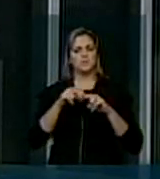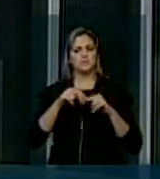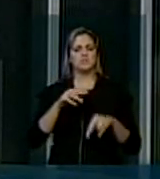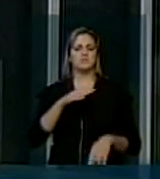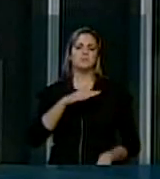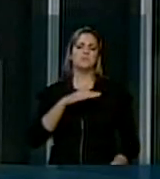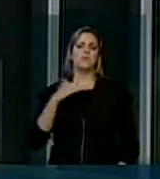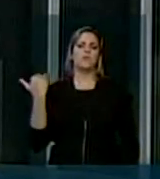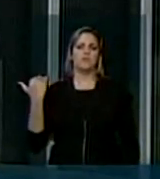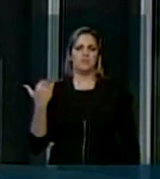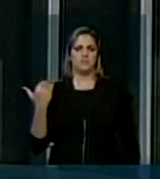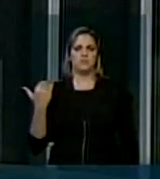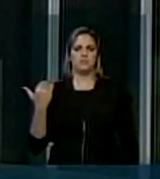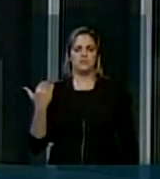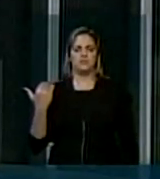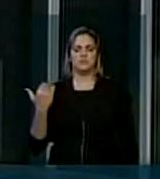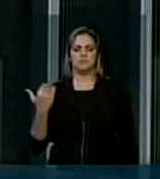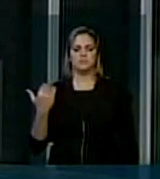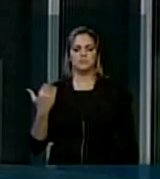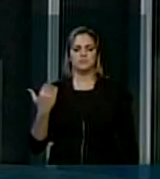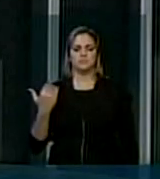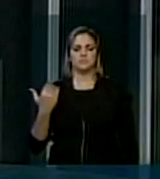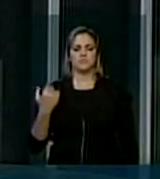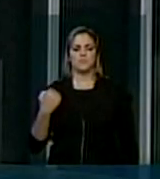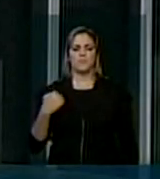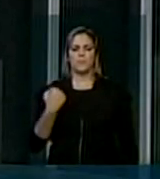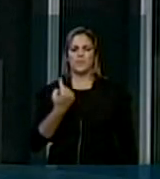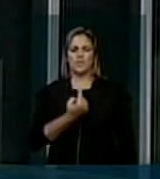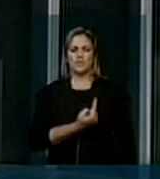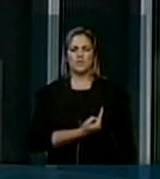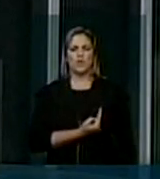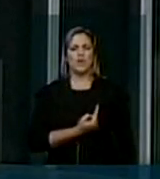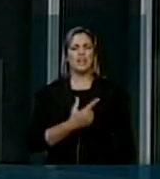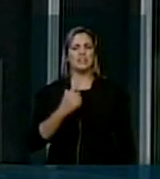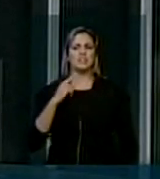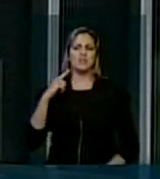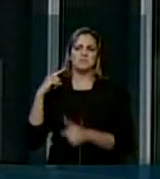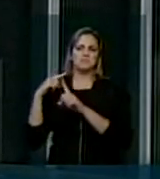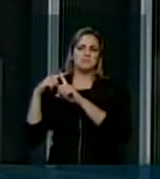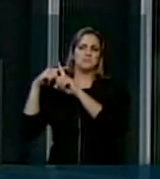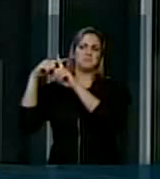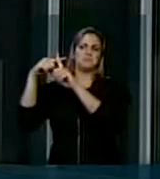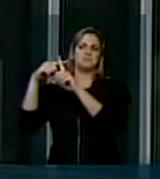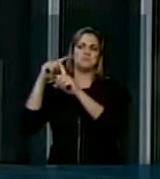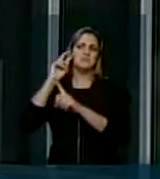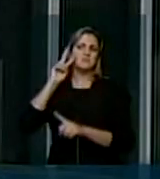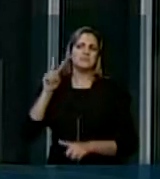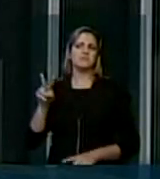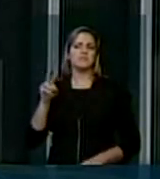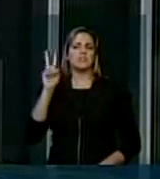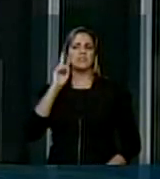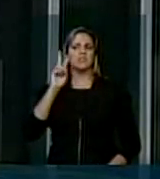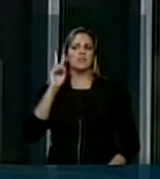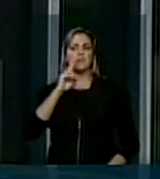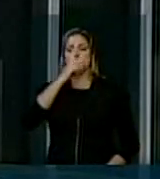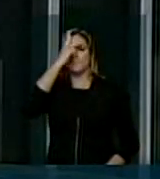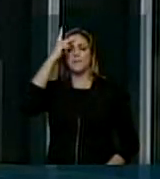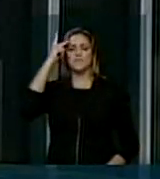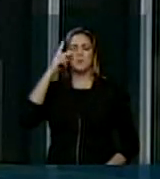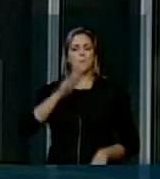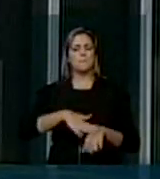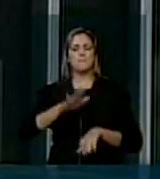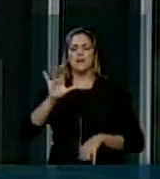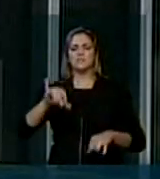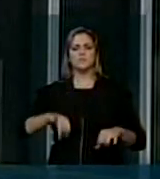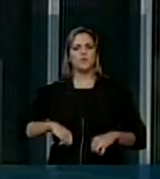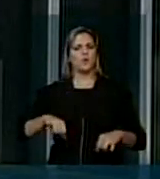capital. Nós temos, portanto, o maior injustiçado de todos os tempos. E quando